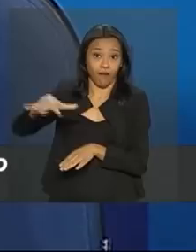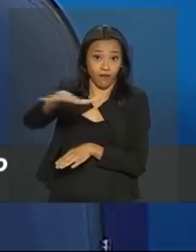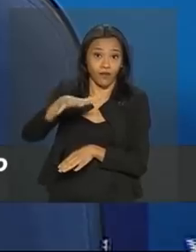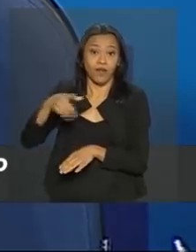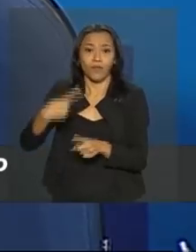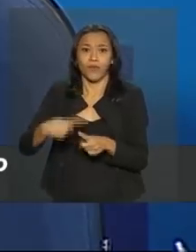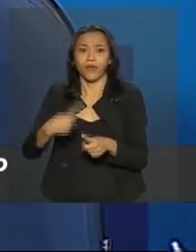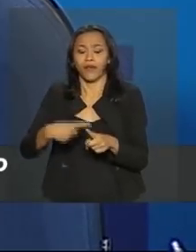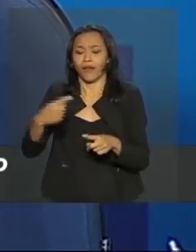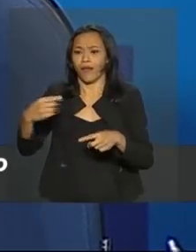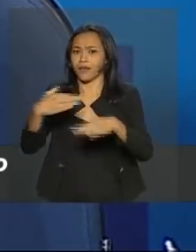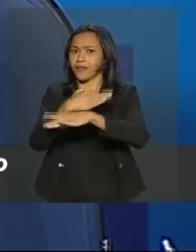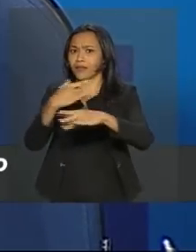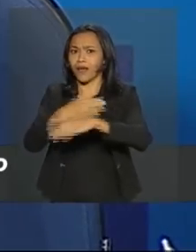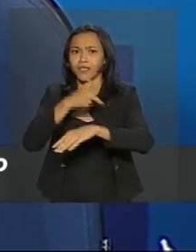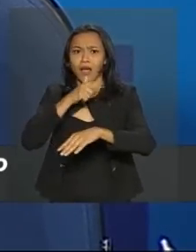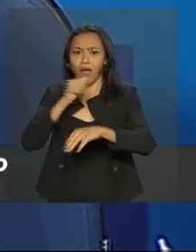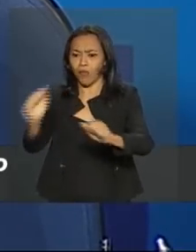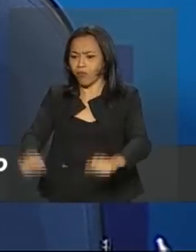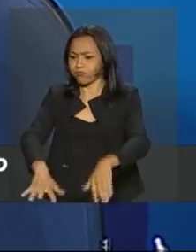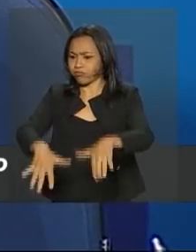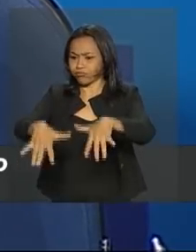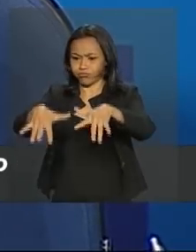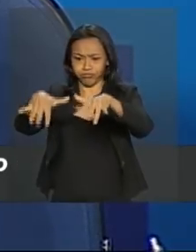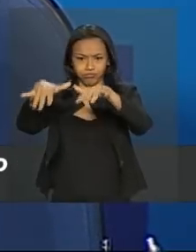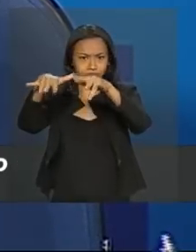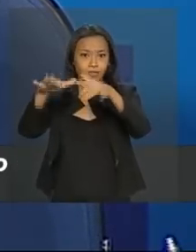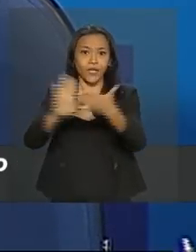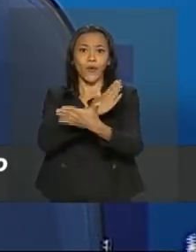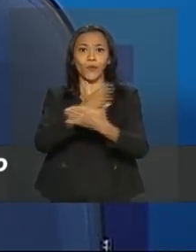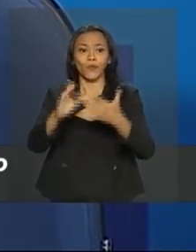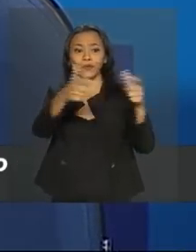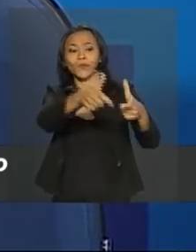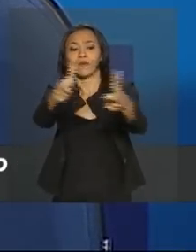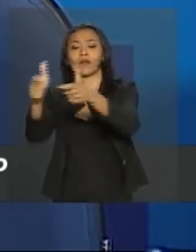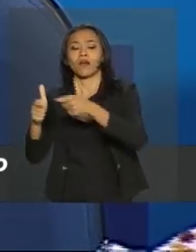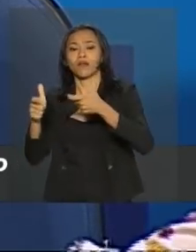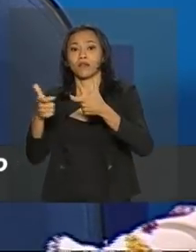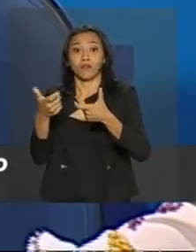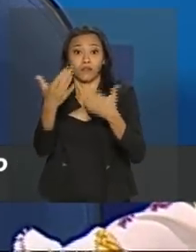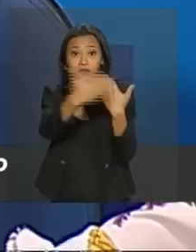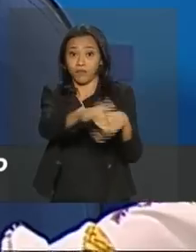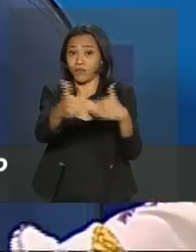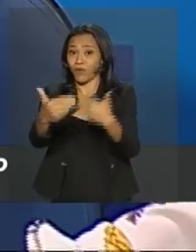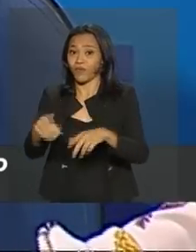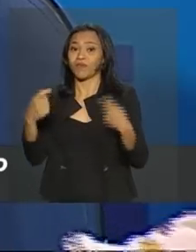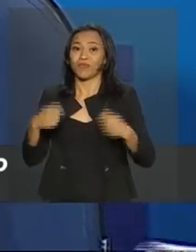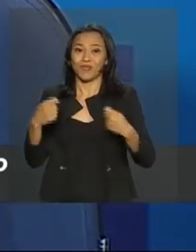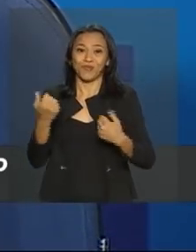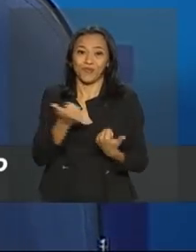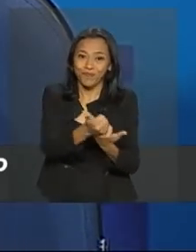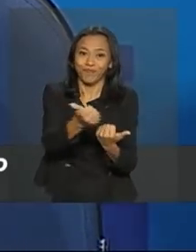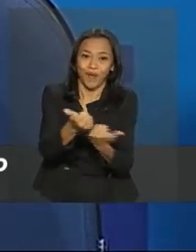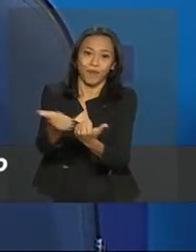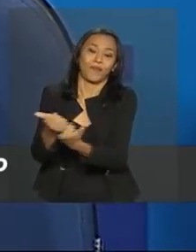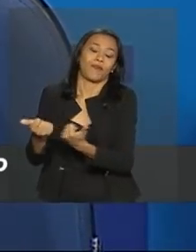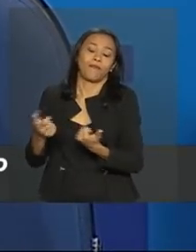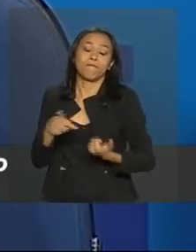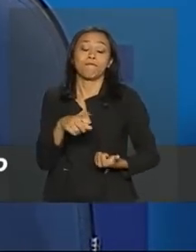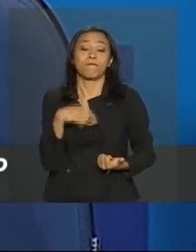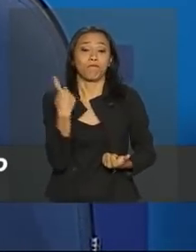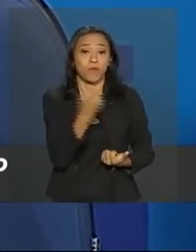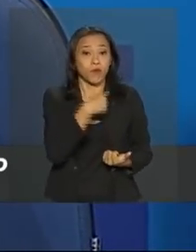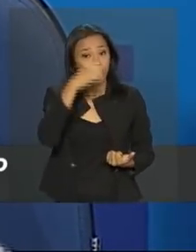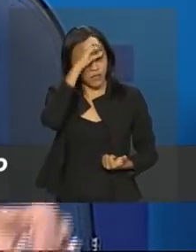a cidade estava sendo tomada por uma enchente e alguns locais de prova então tiveram que ser socorridos na então aprendendo